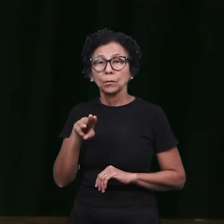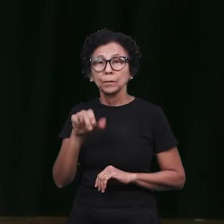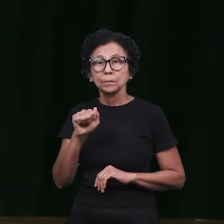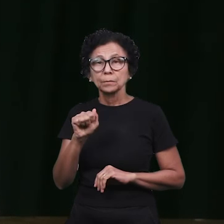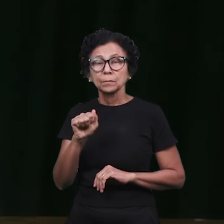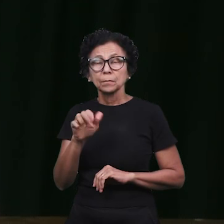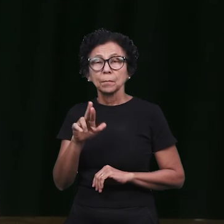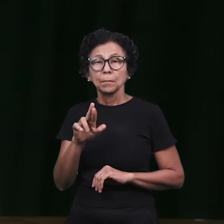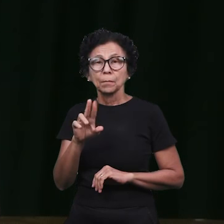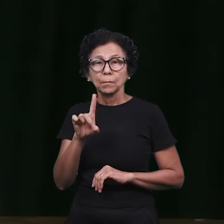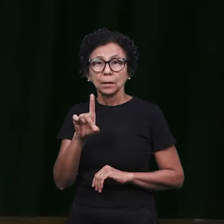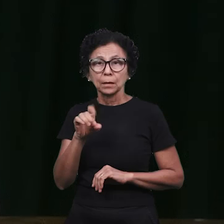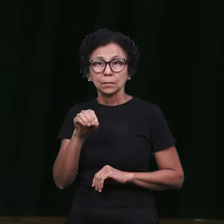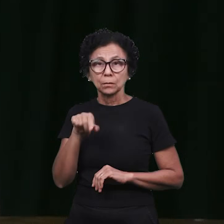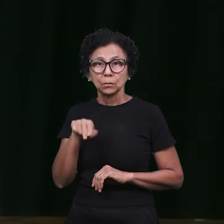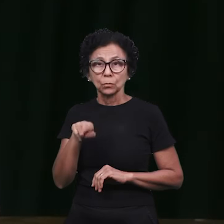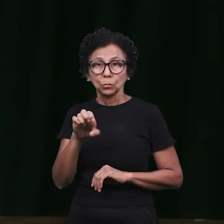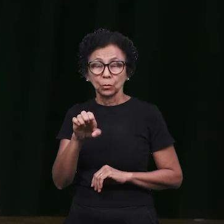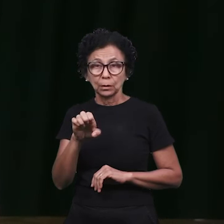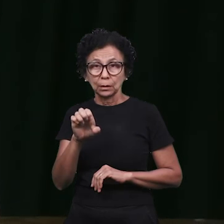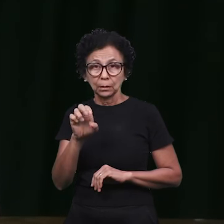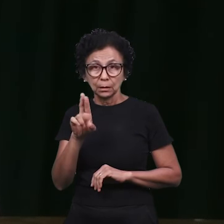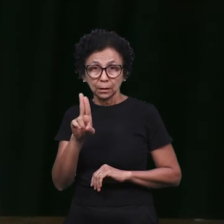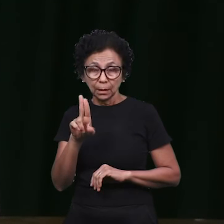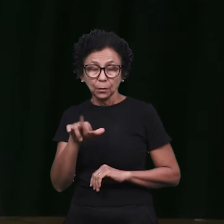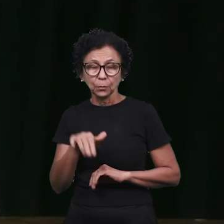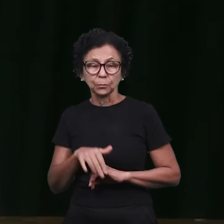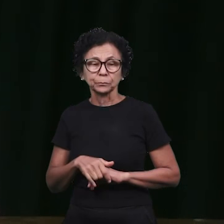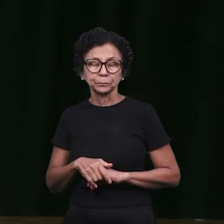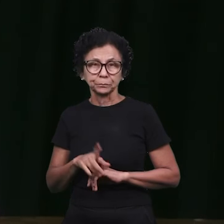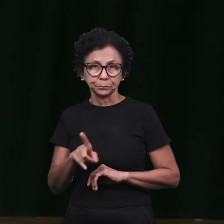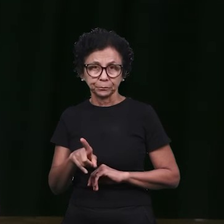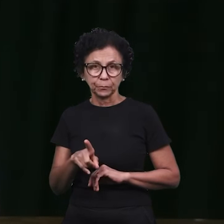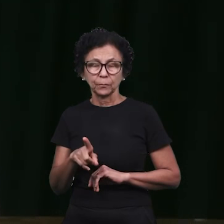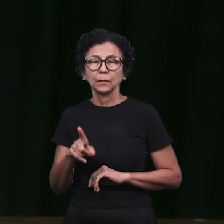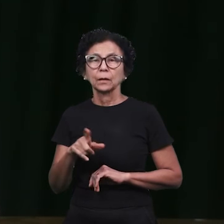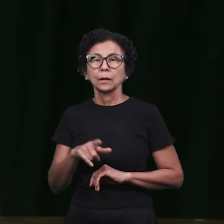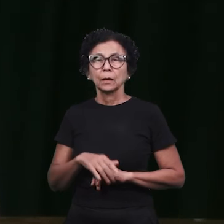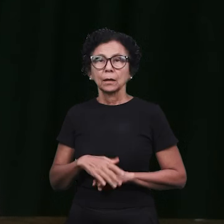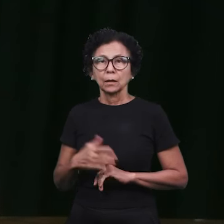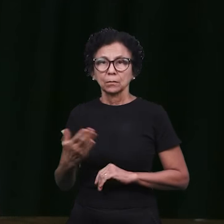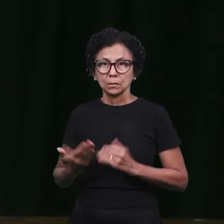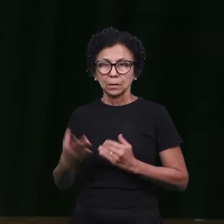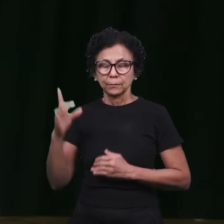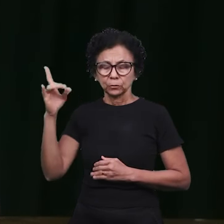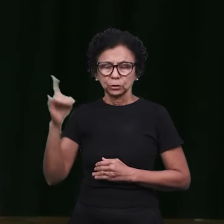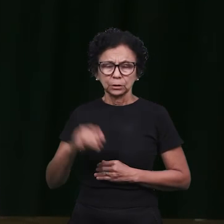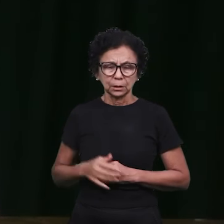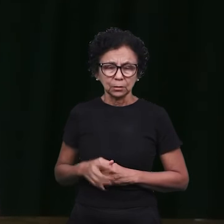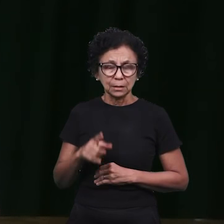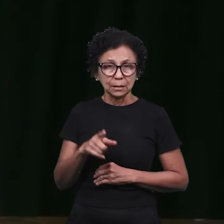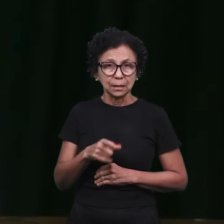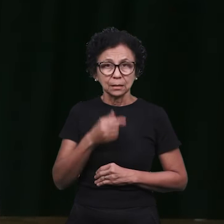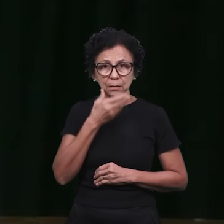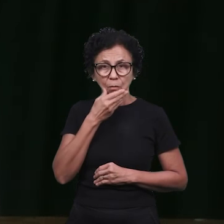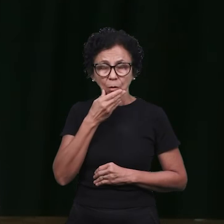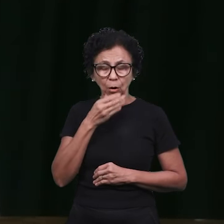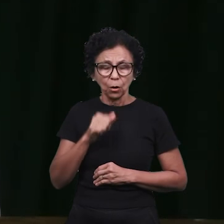2 eunucos, ou seja, 2 servos do rei, que estavam planejando ali, tentando contra a vida do